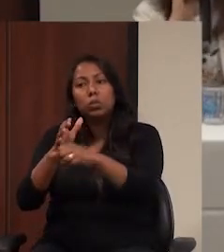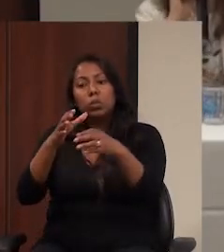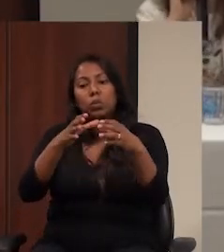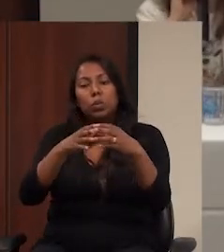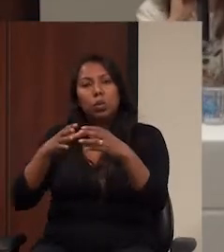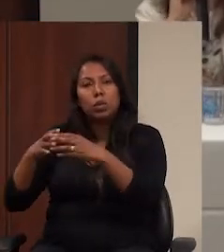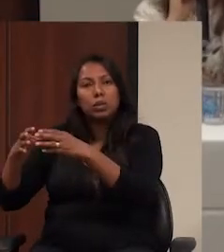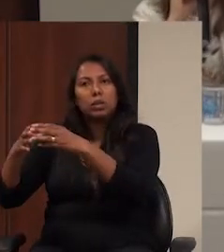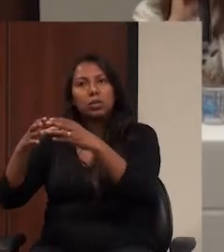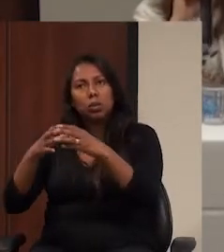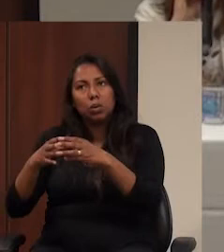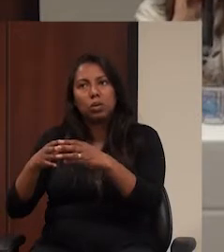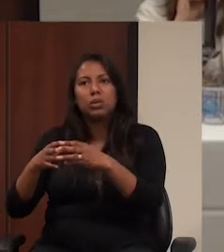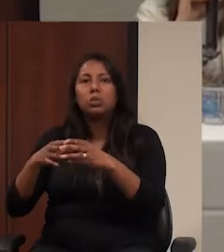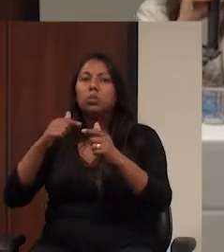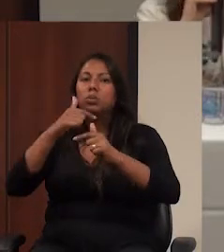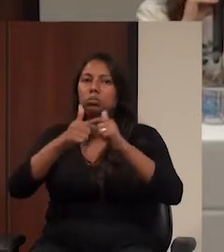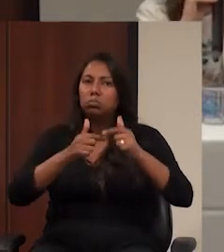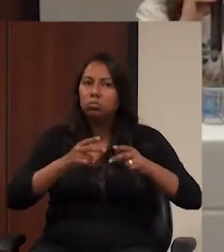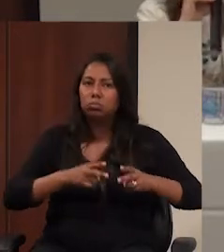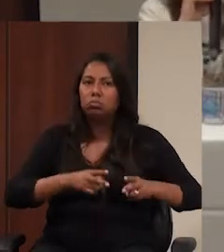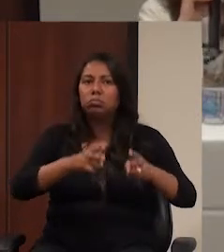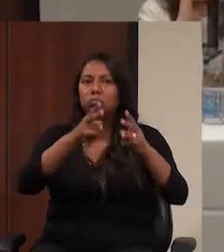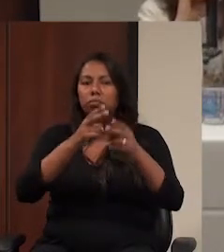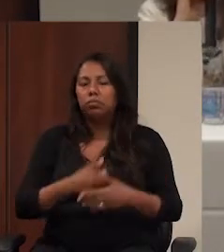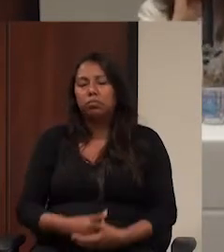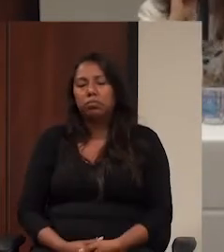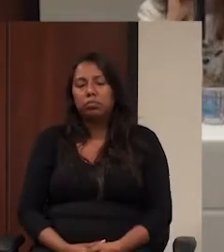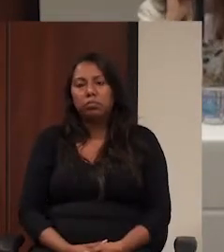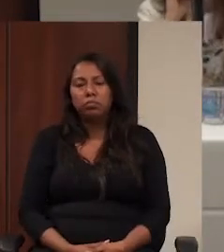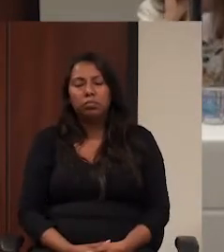organizações comunitárias para que esse trabalho continue sendo feito.